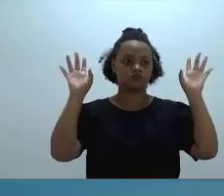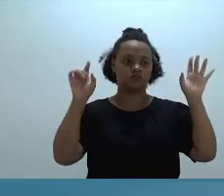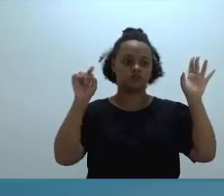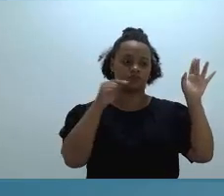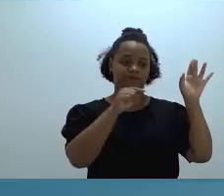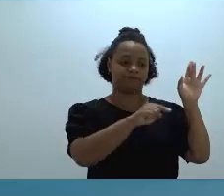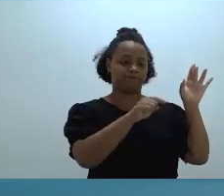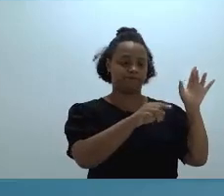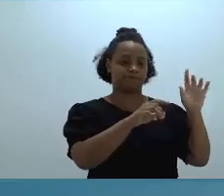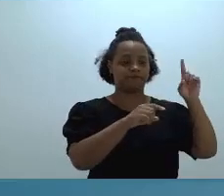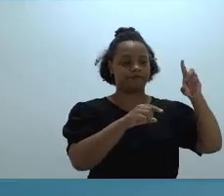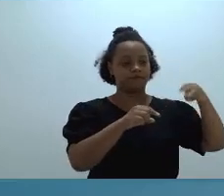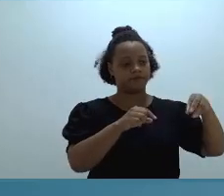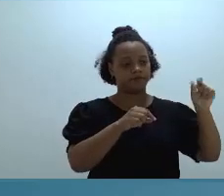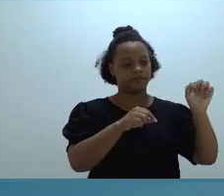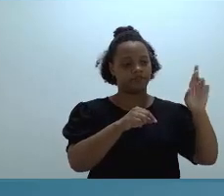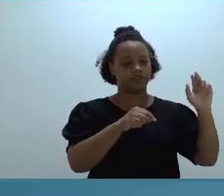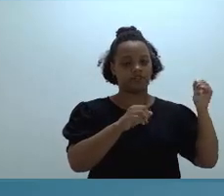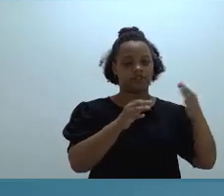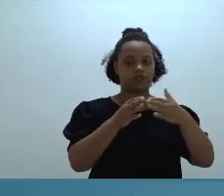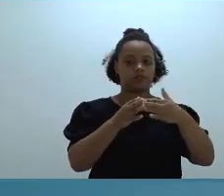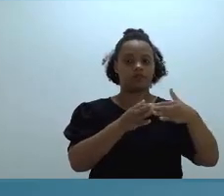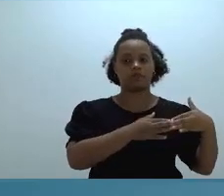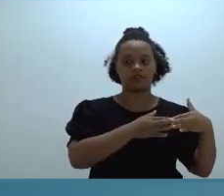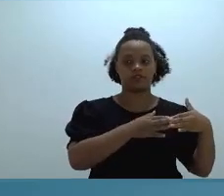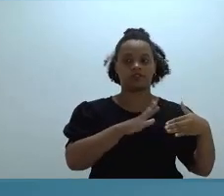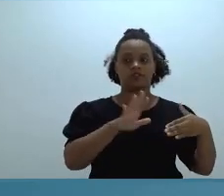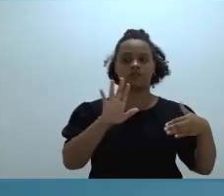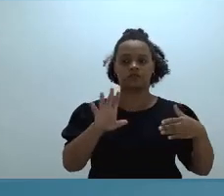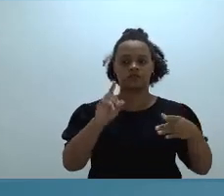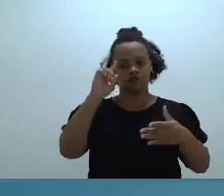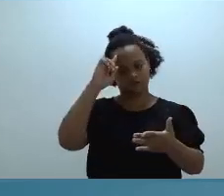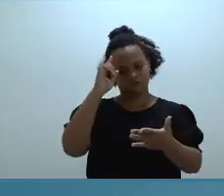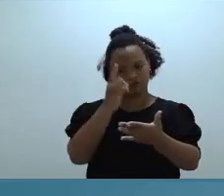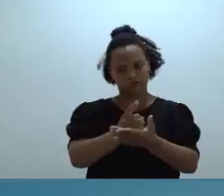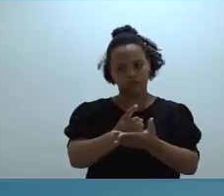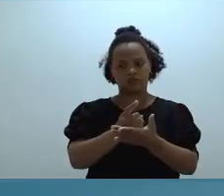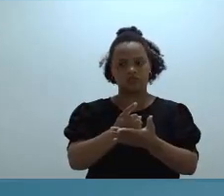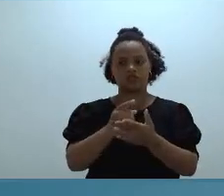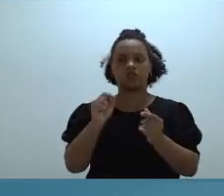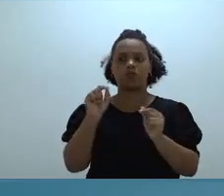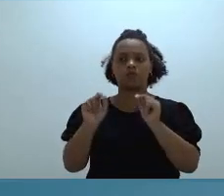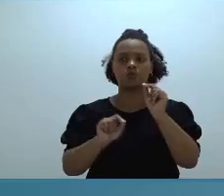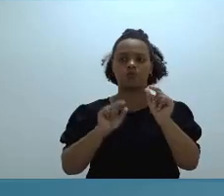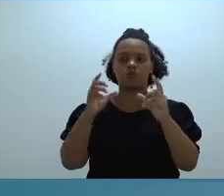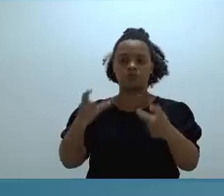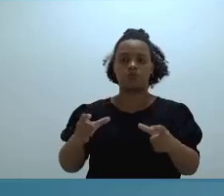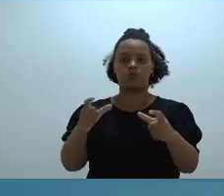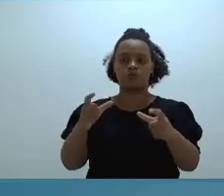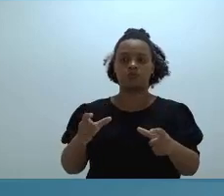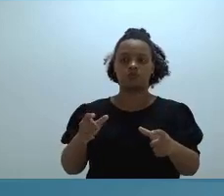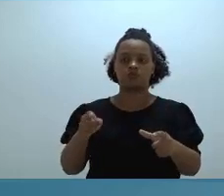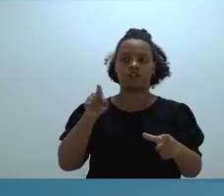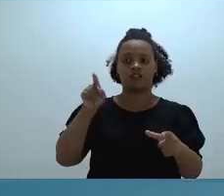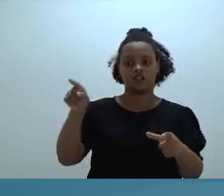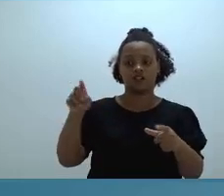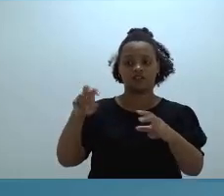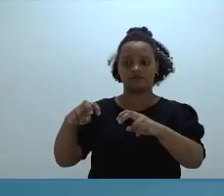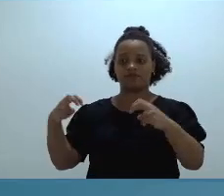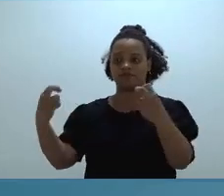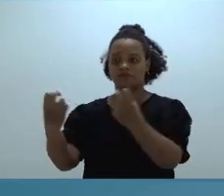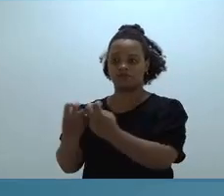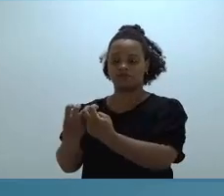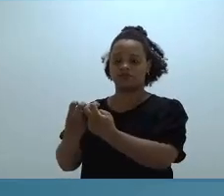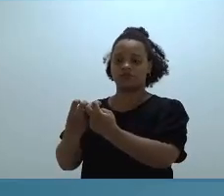A decisão de retratação foi levada ao colegiado do Tribunal Pleno, que por unanimidade denegou a